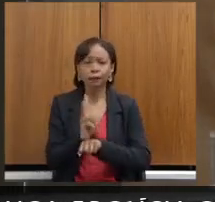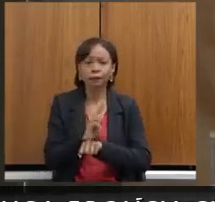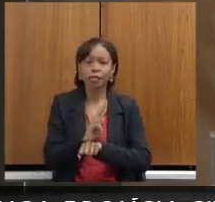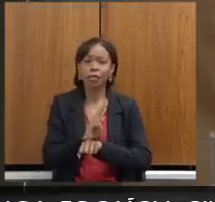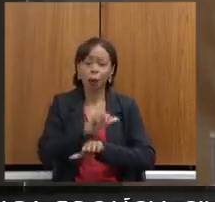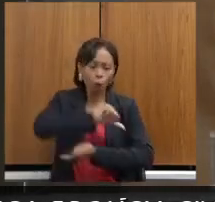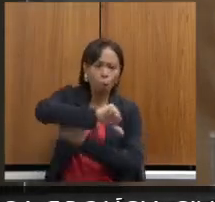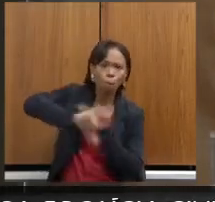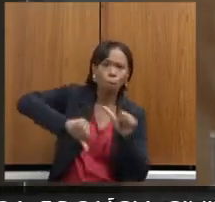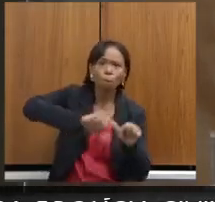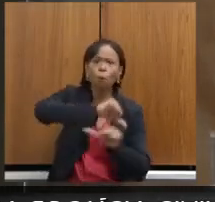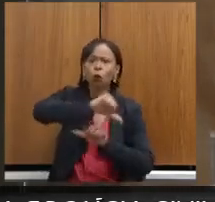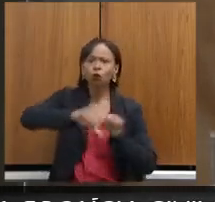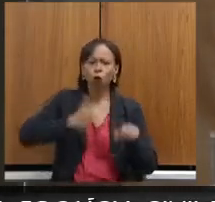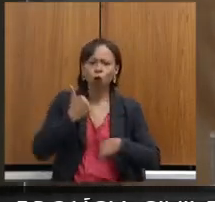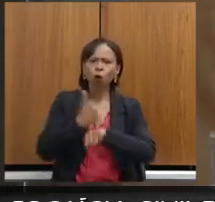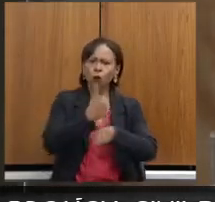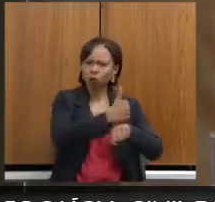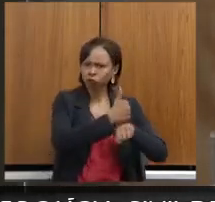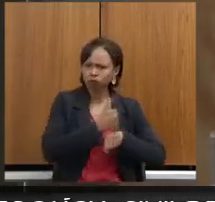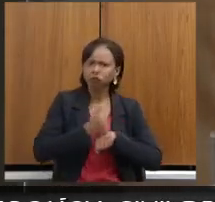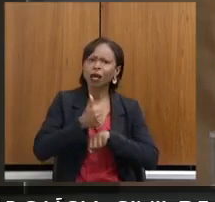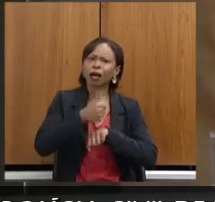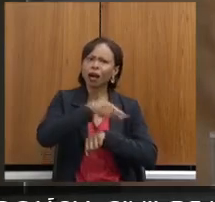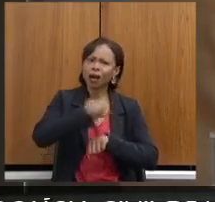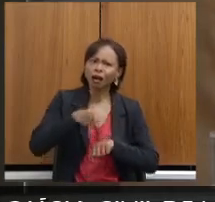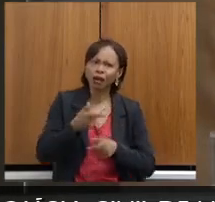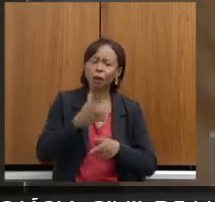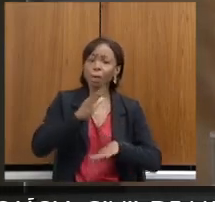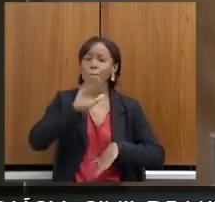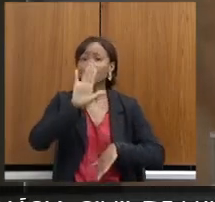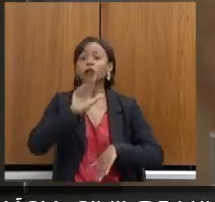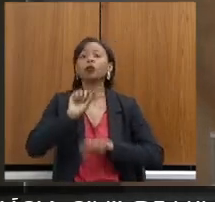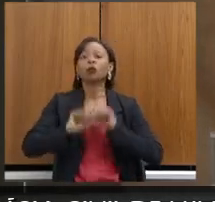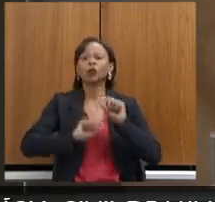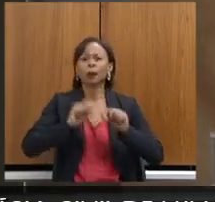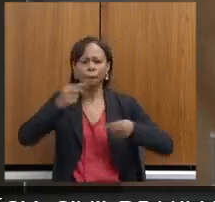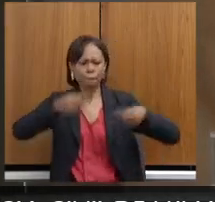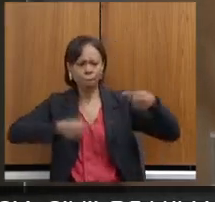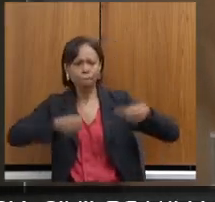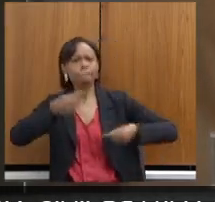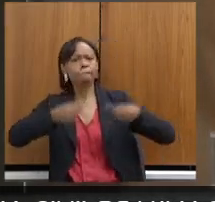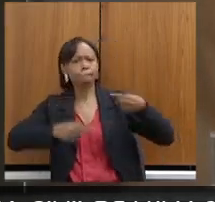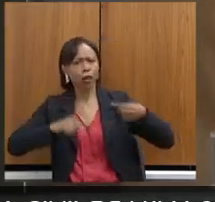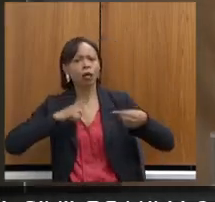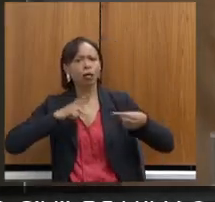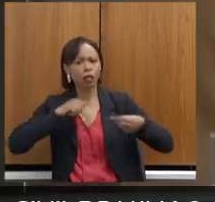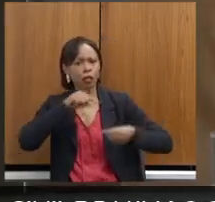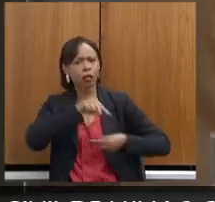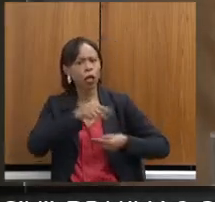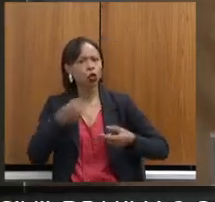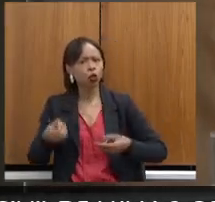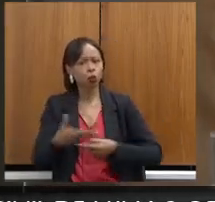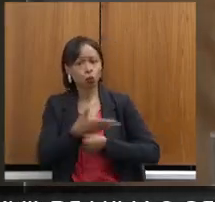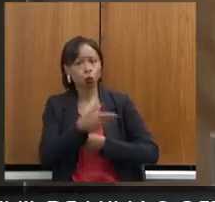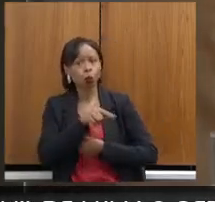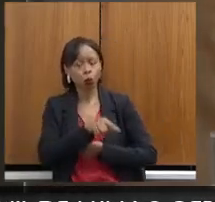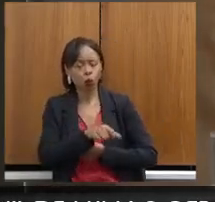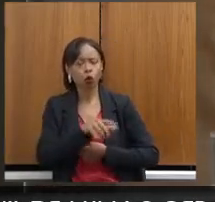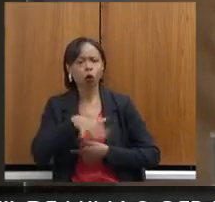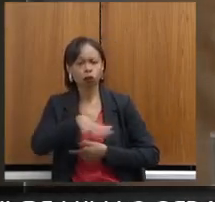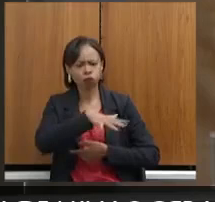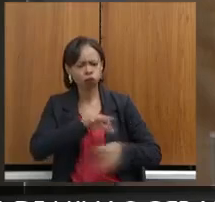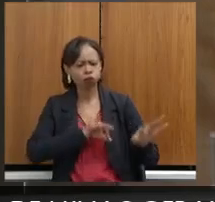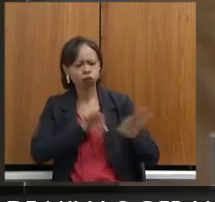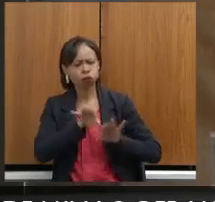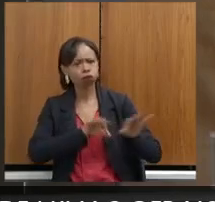perfil é um perfil mais eu posso dizer um perfil mais político um perfil mais moderno mais